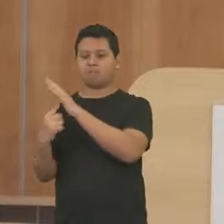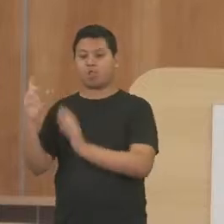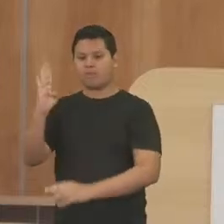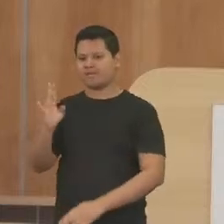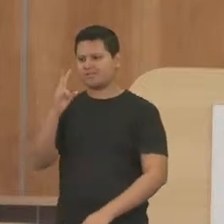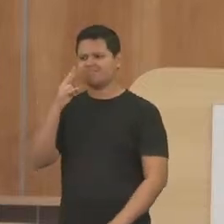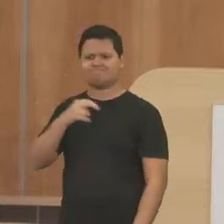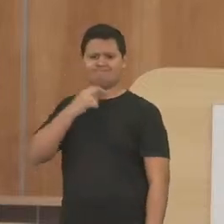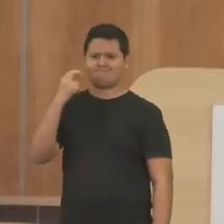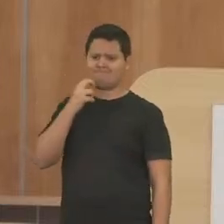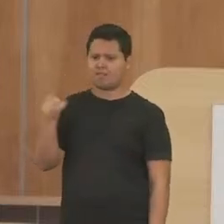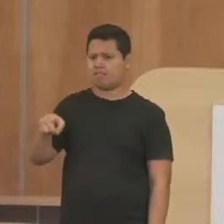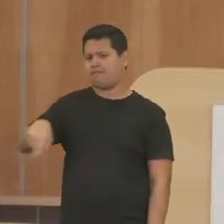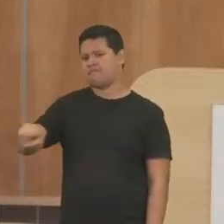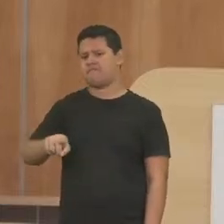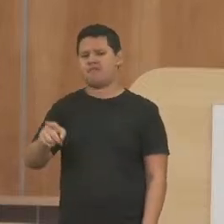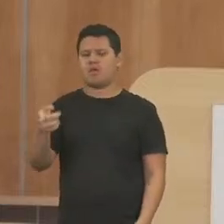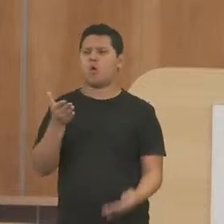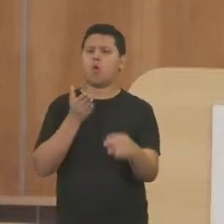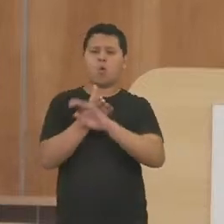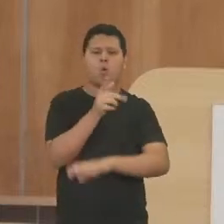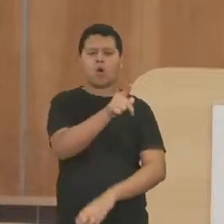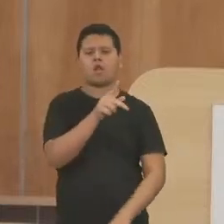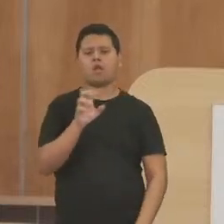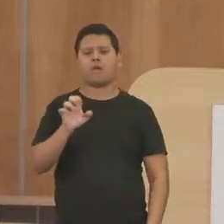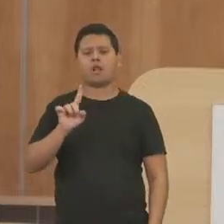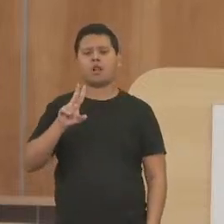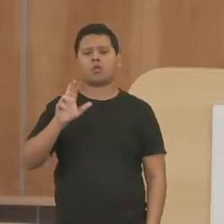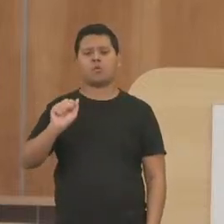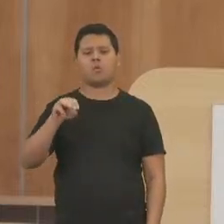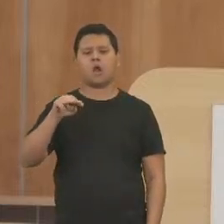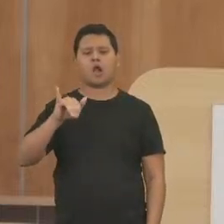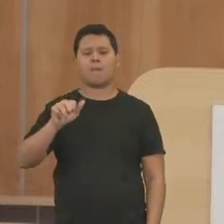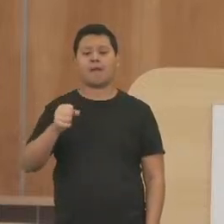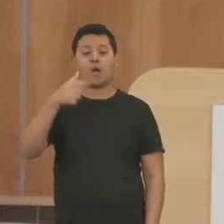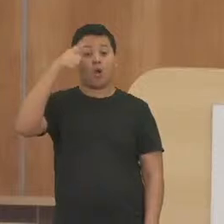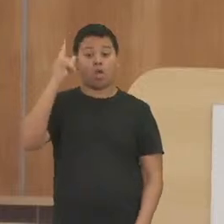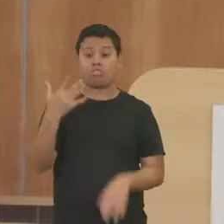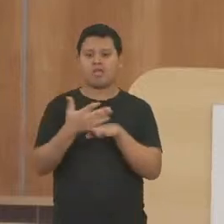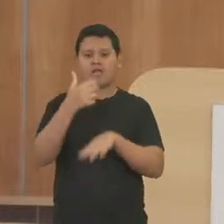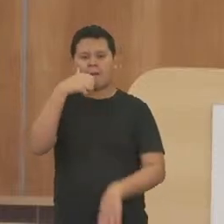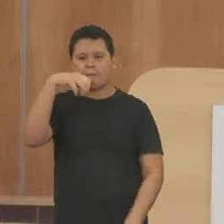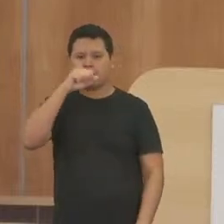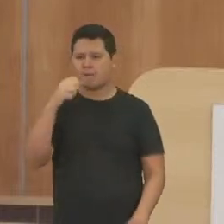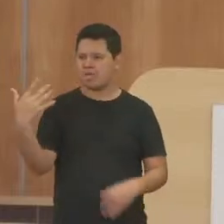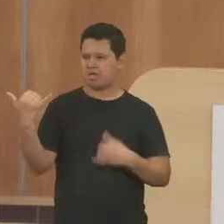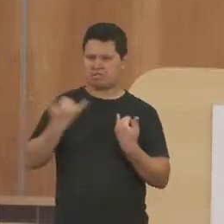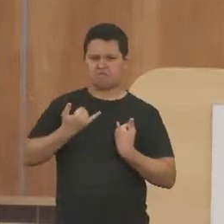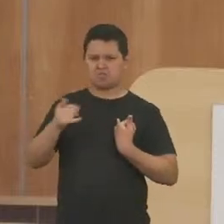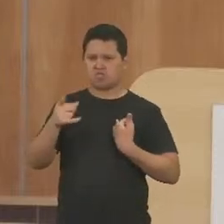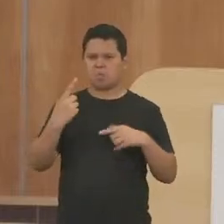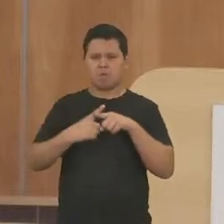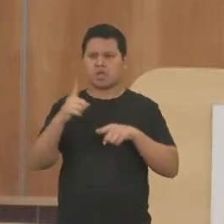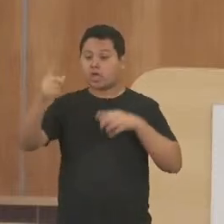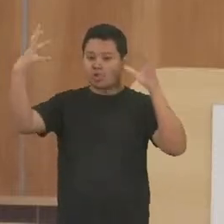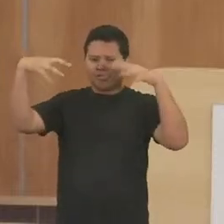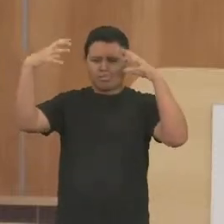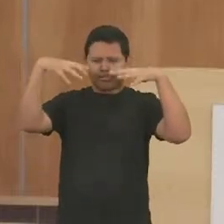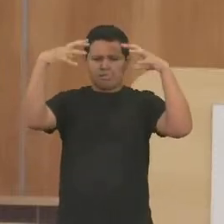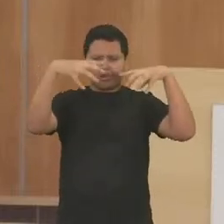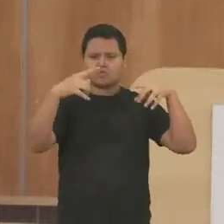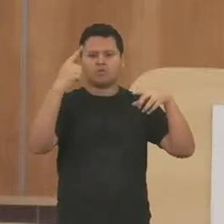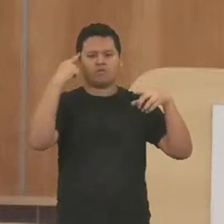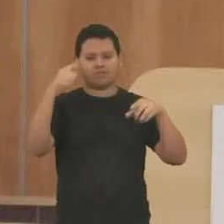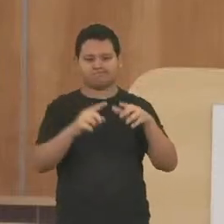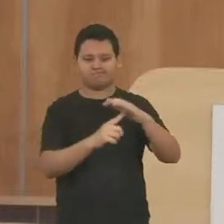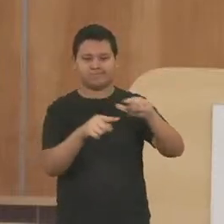não é? Passar lá no Educar Mais Esperança, ontem mesmo uma mãe me disse que quando chove as crianças não podem jogar futebol na